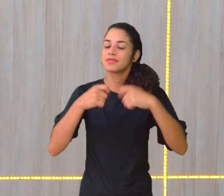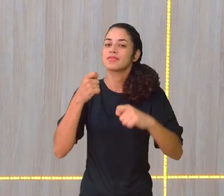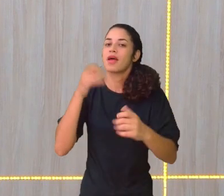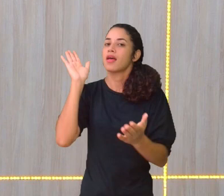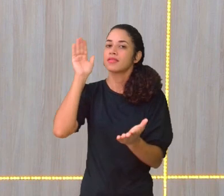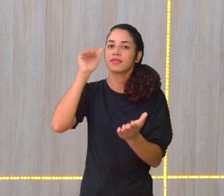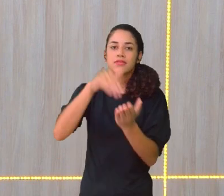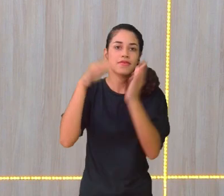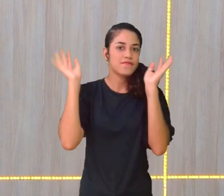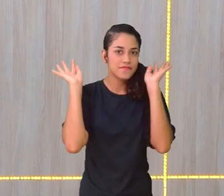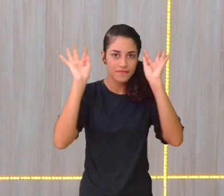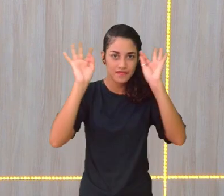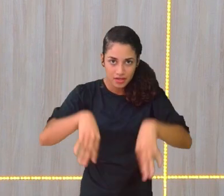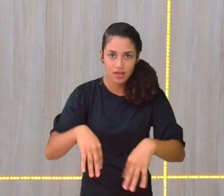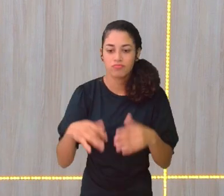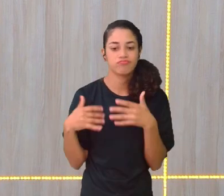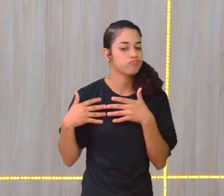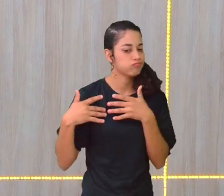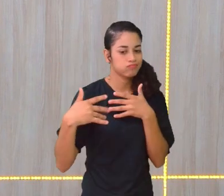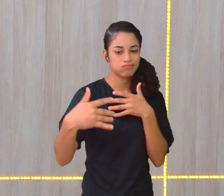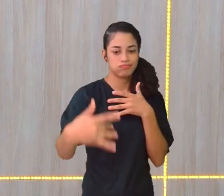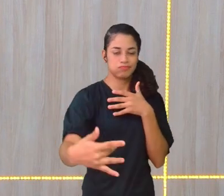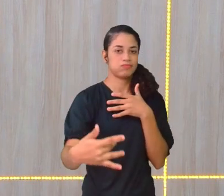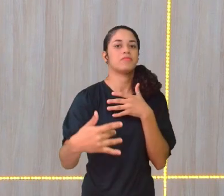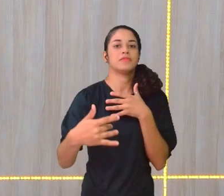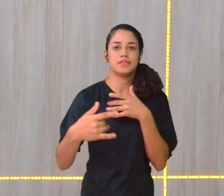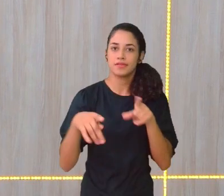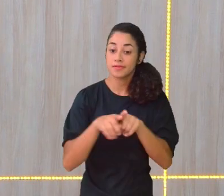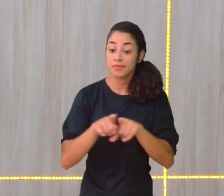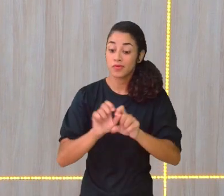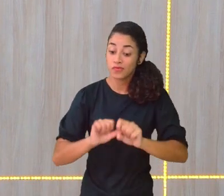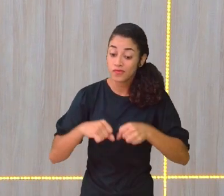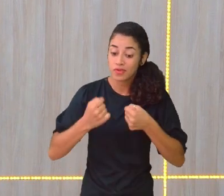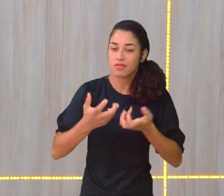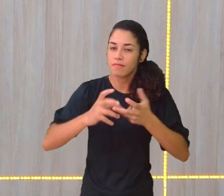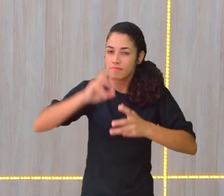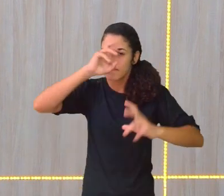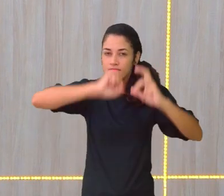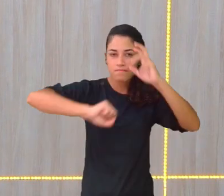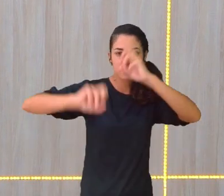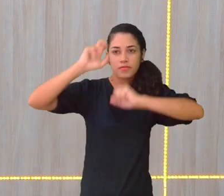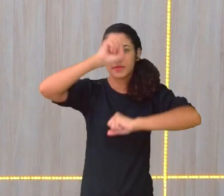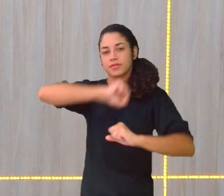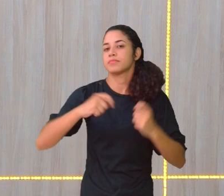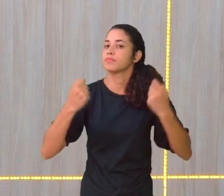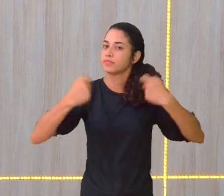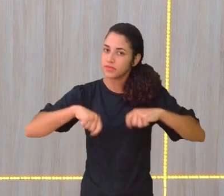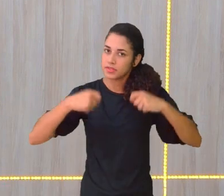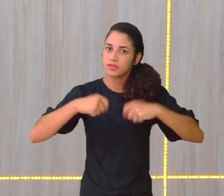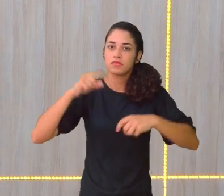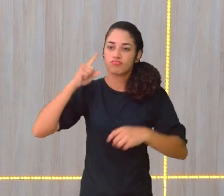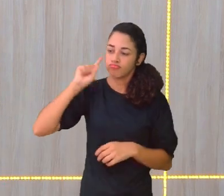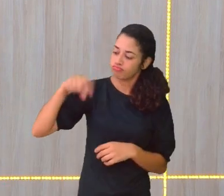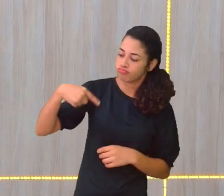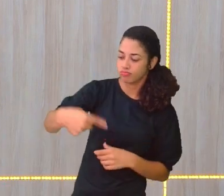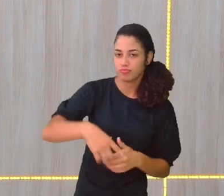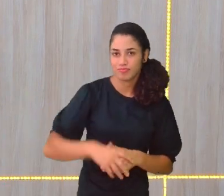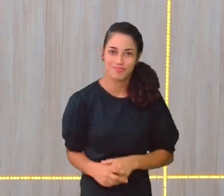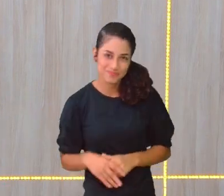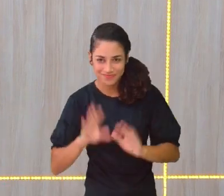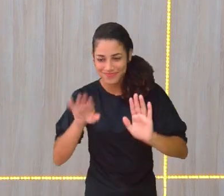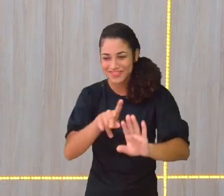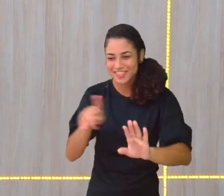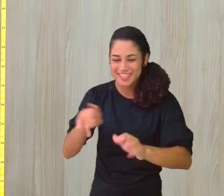o final, E essa disposição de aprender deve fazer parte do nosso dia a dia. Professora